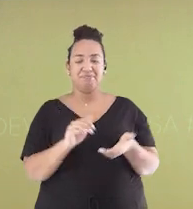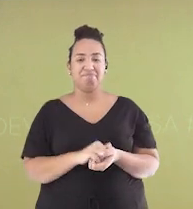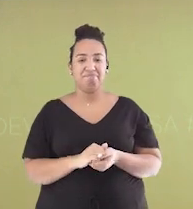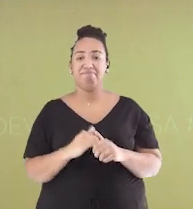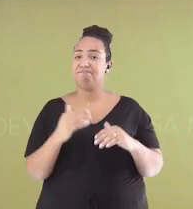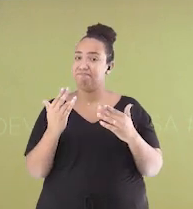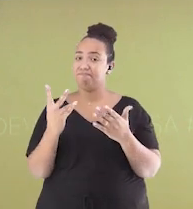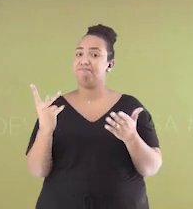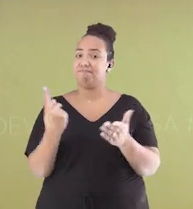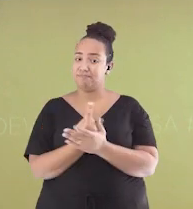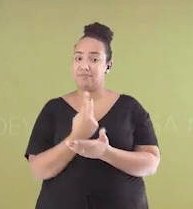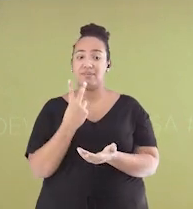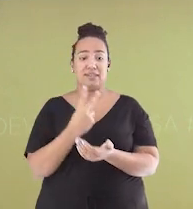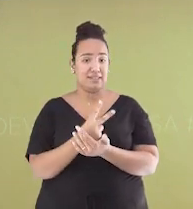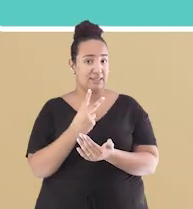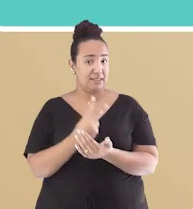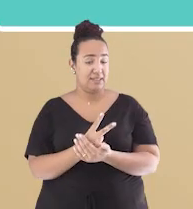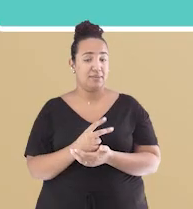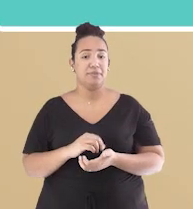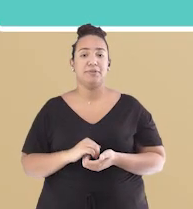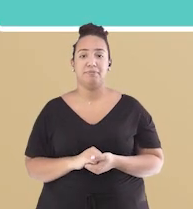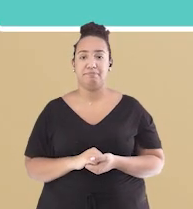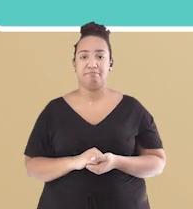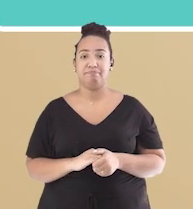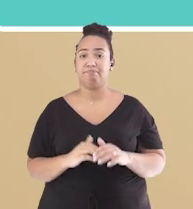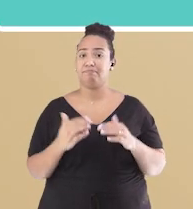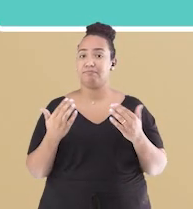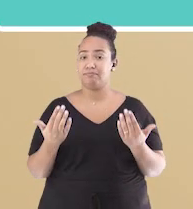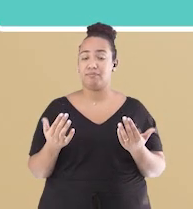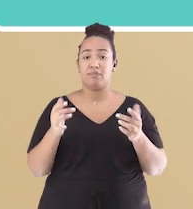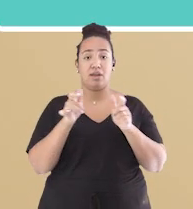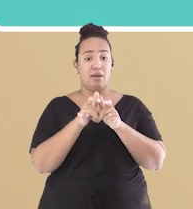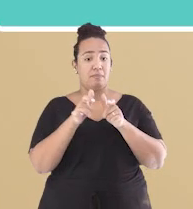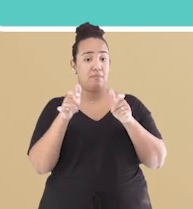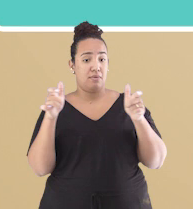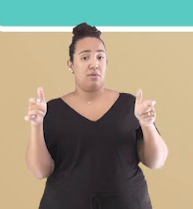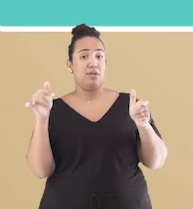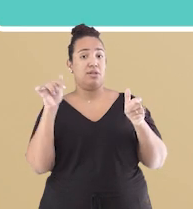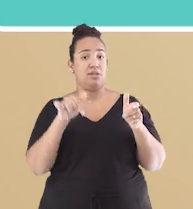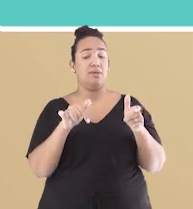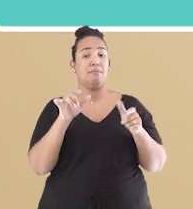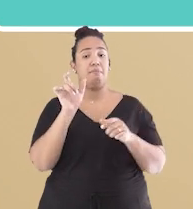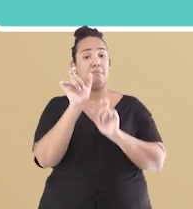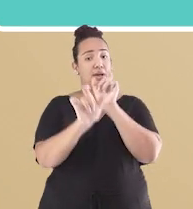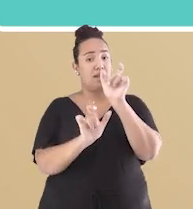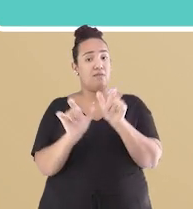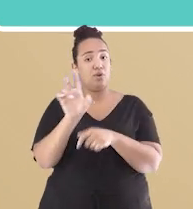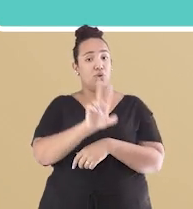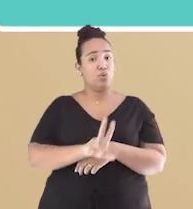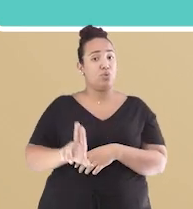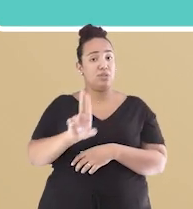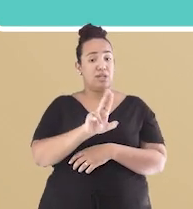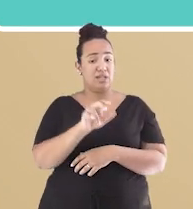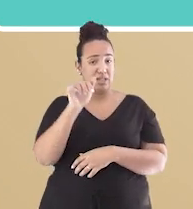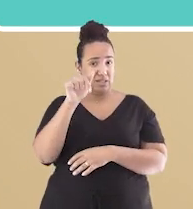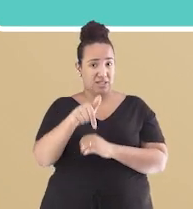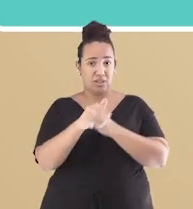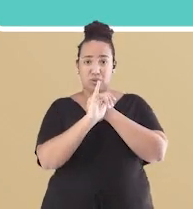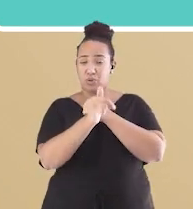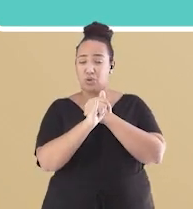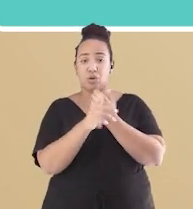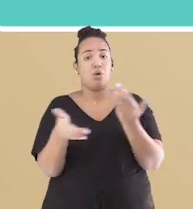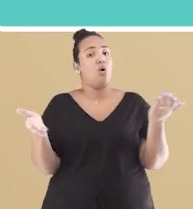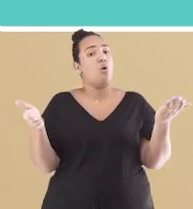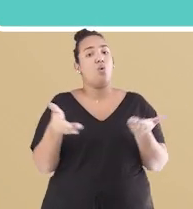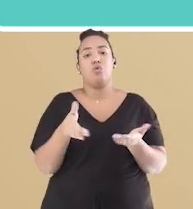acontece constantemente. A maioria das palavras e expressões usadas nessa crônica caíram em desuso, isto